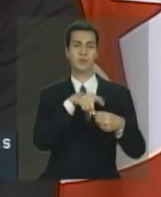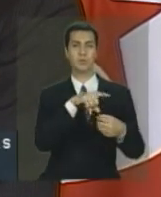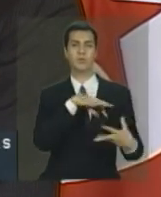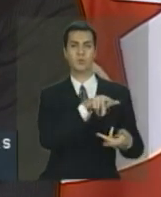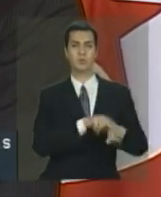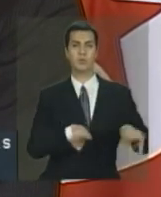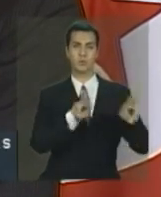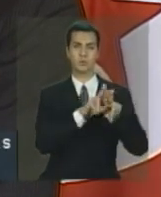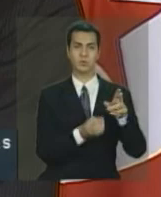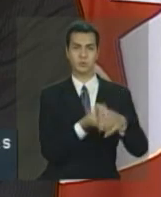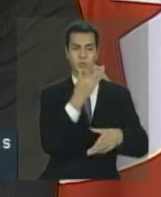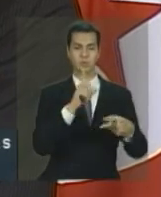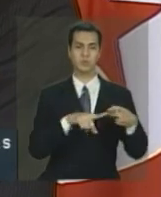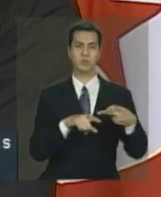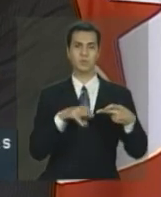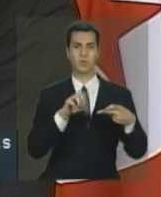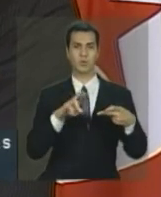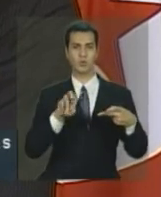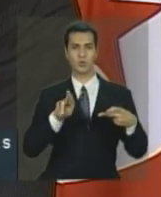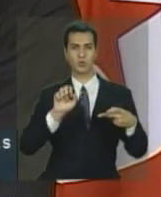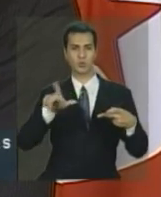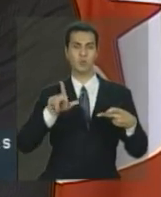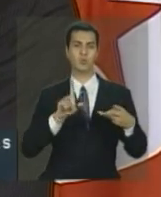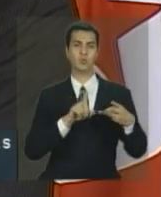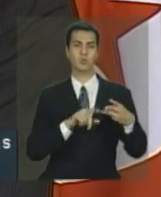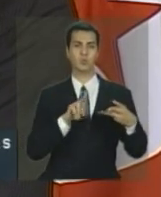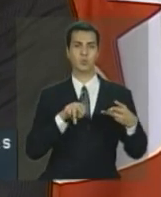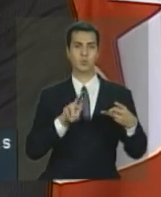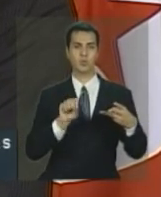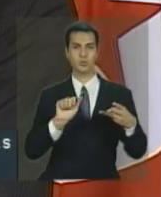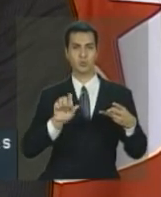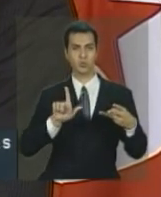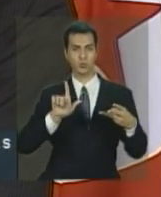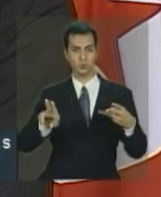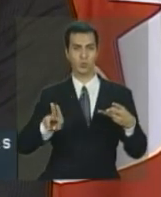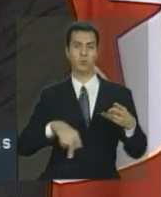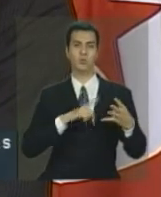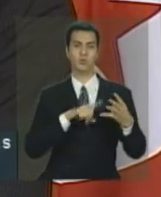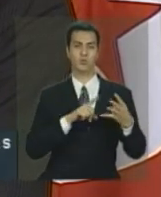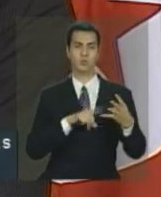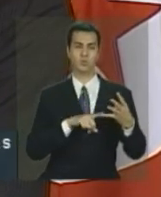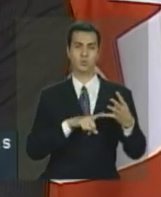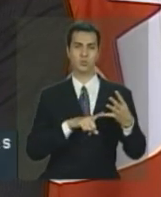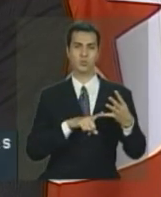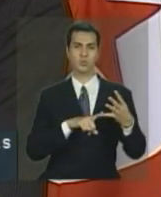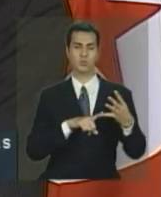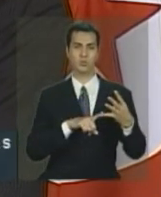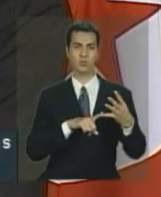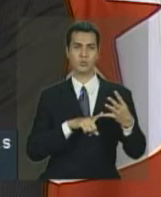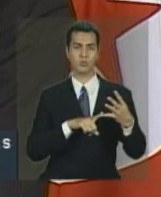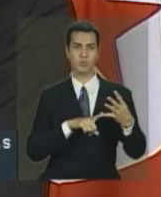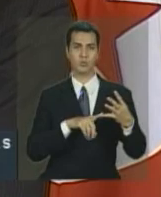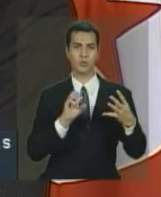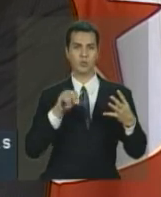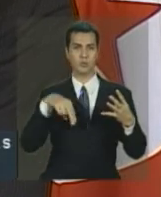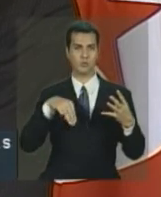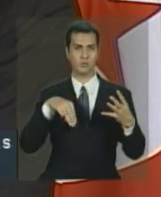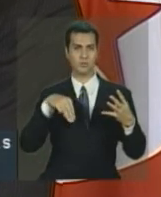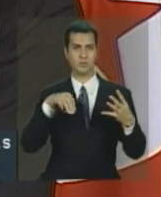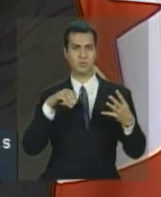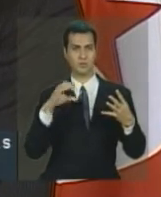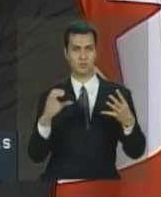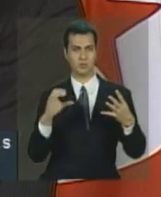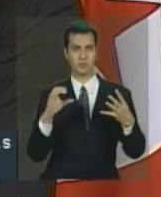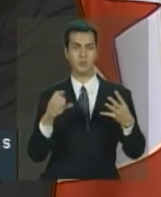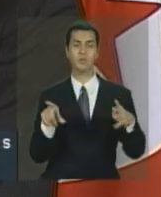do Mercosul, da União das Nações Sul-Americanas e da Organização Mundial do Comércio, e